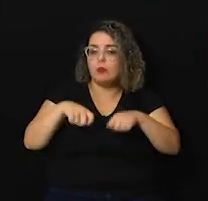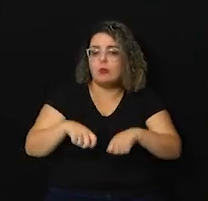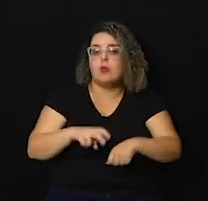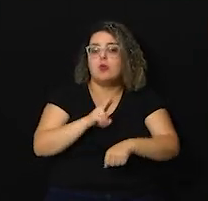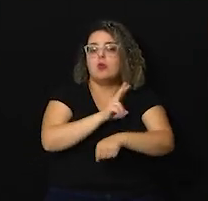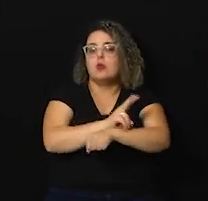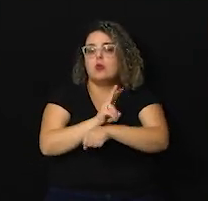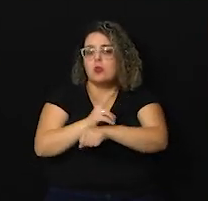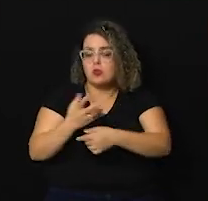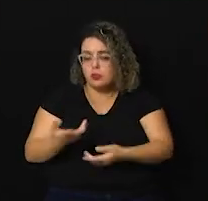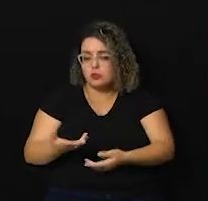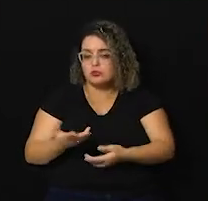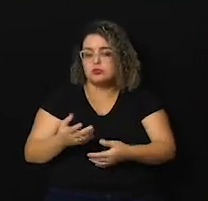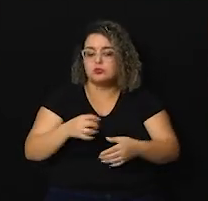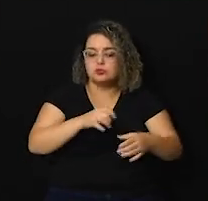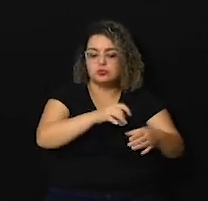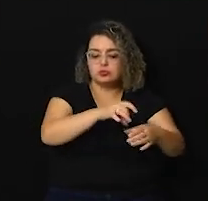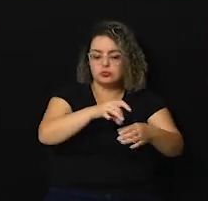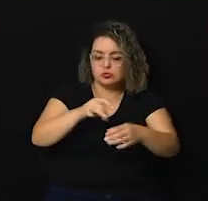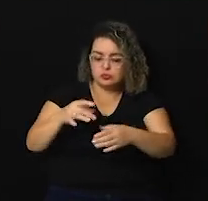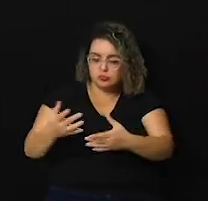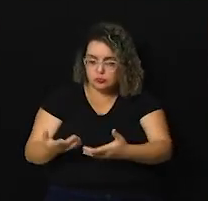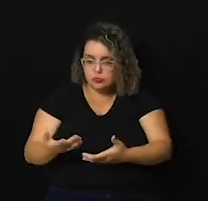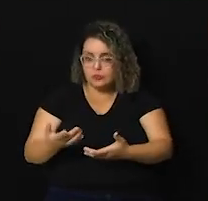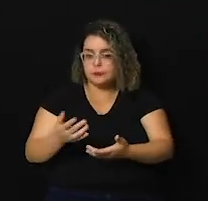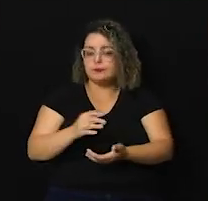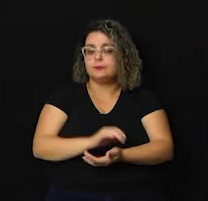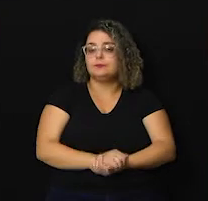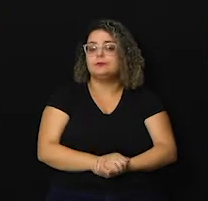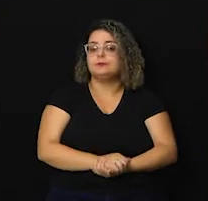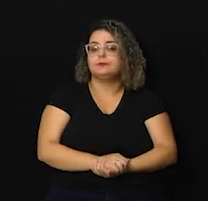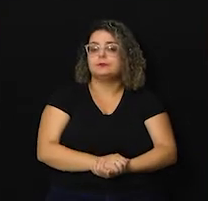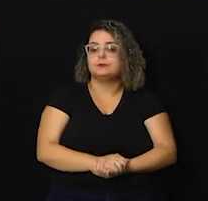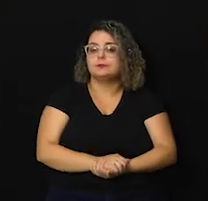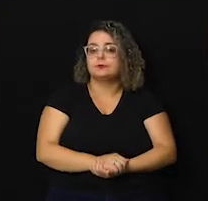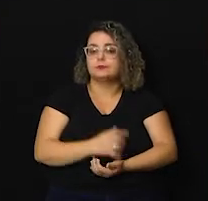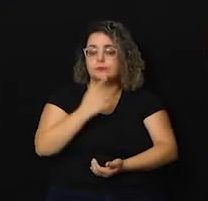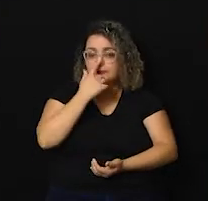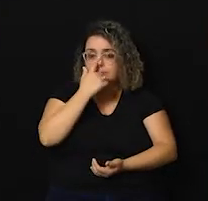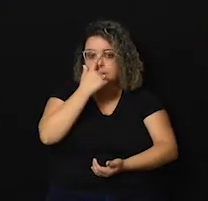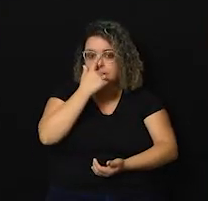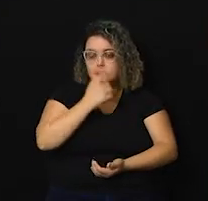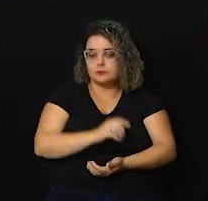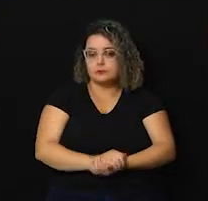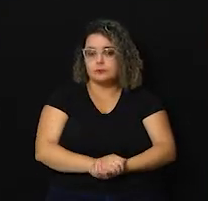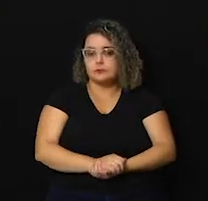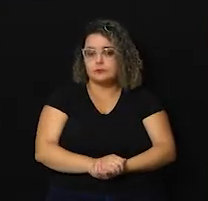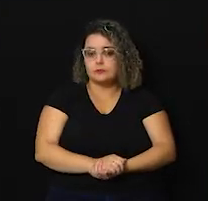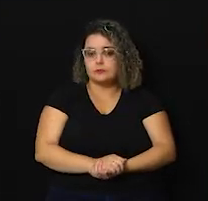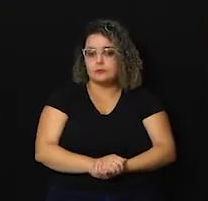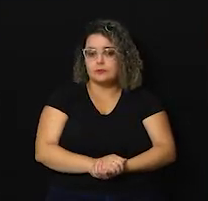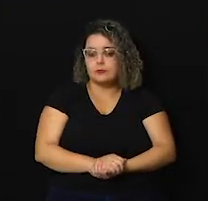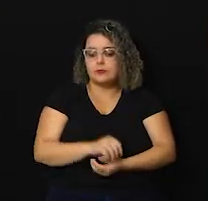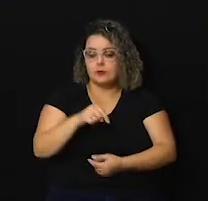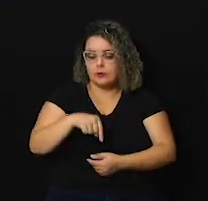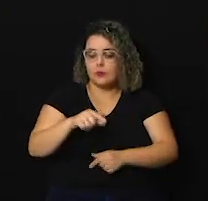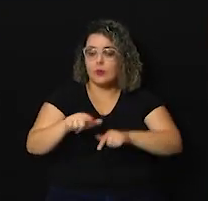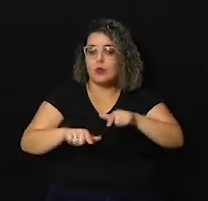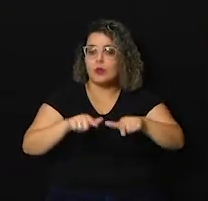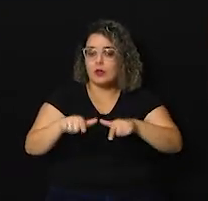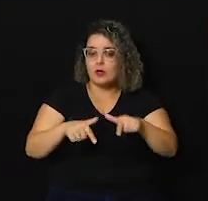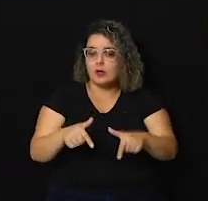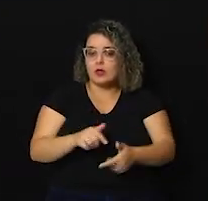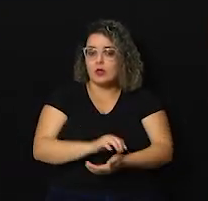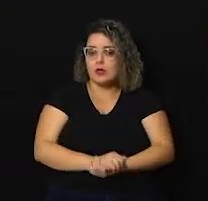de proteger as nossas plantações contra esse tipo de coisa. Além disso, a agroecologia não trabalha além